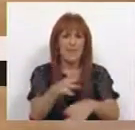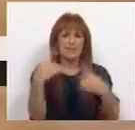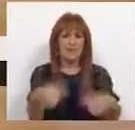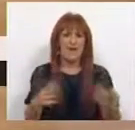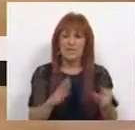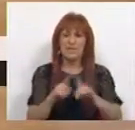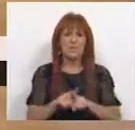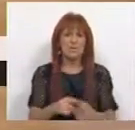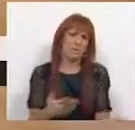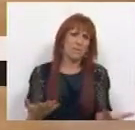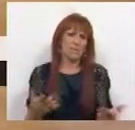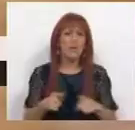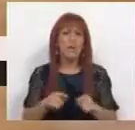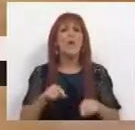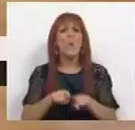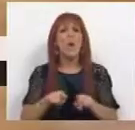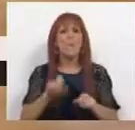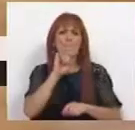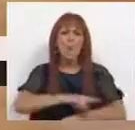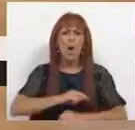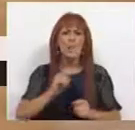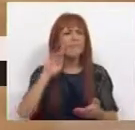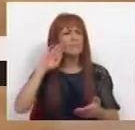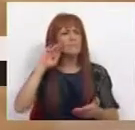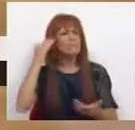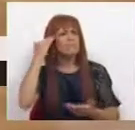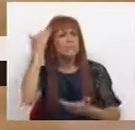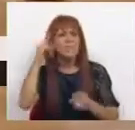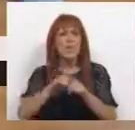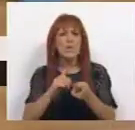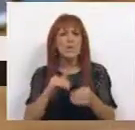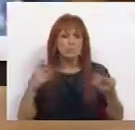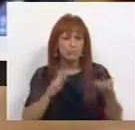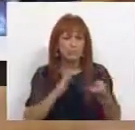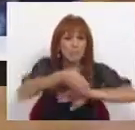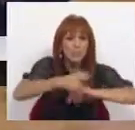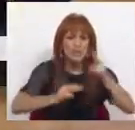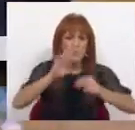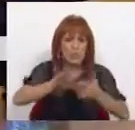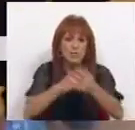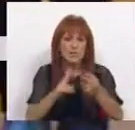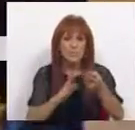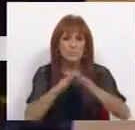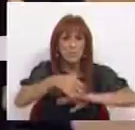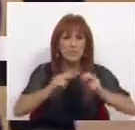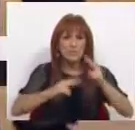arquitetónicas inqualificáveis para que se possa projetar uma intervenção, um plano de